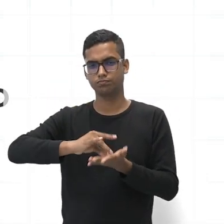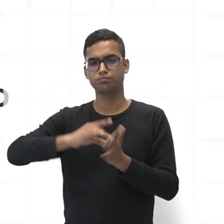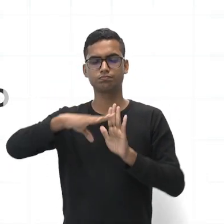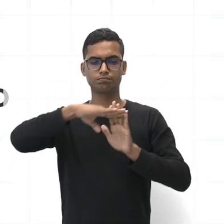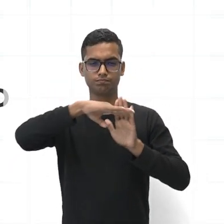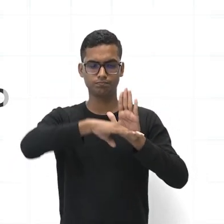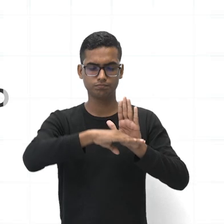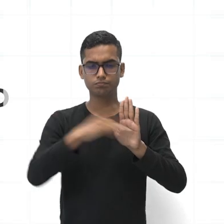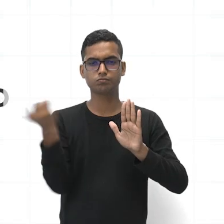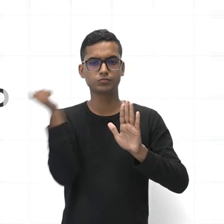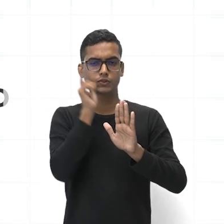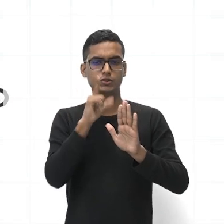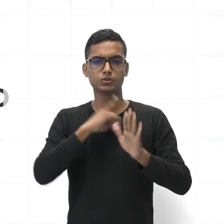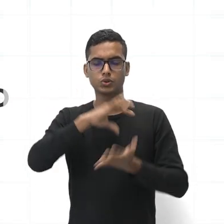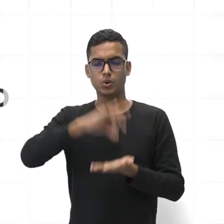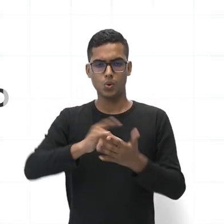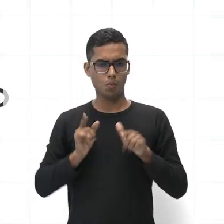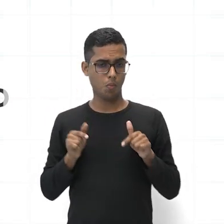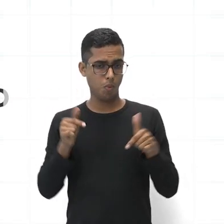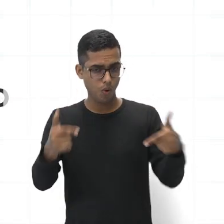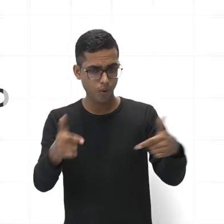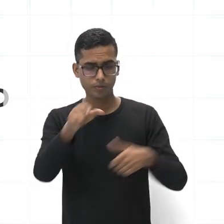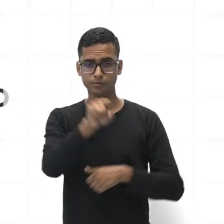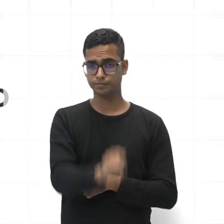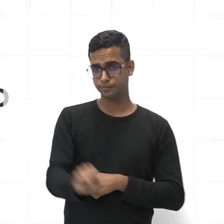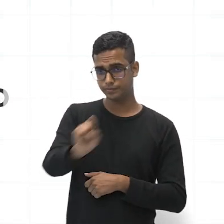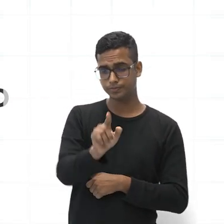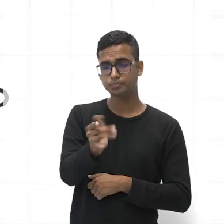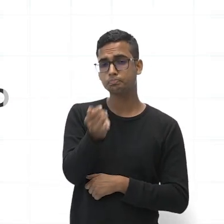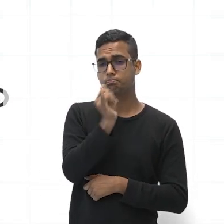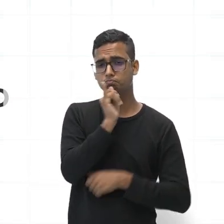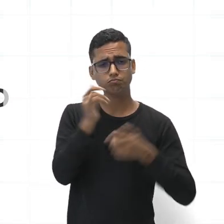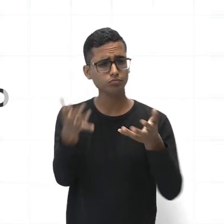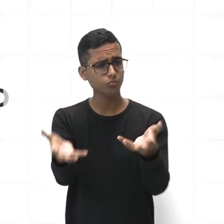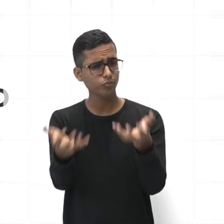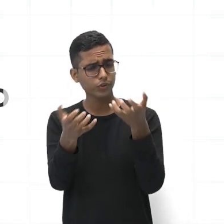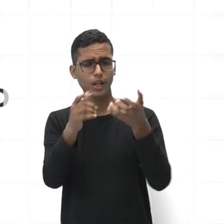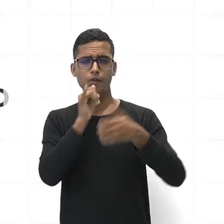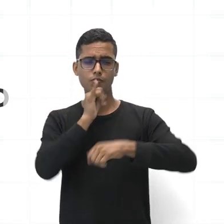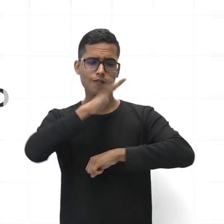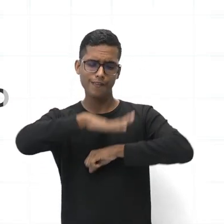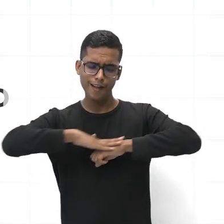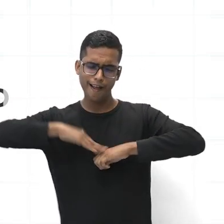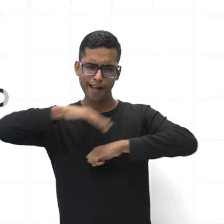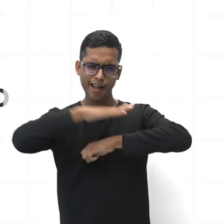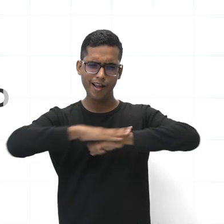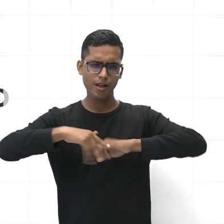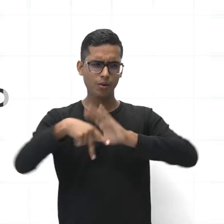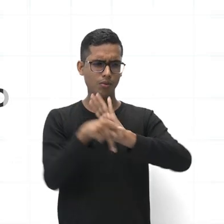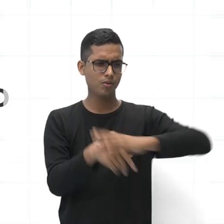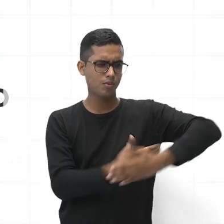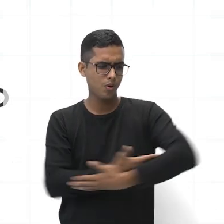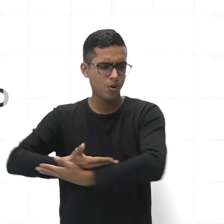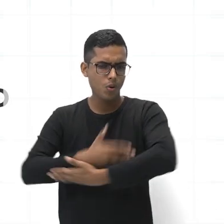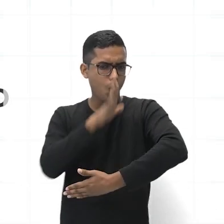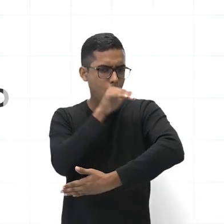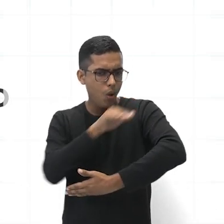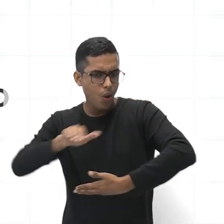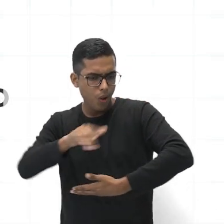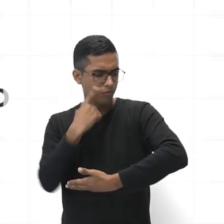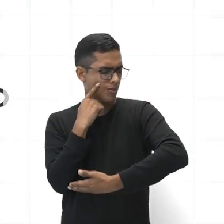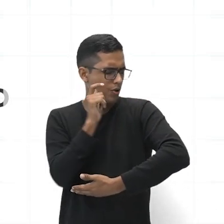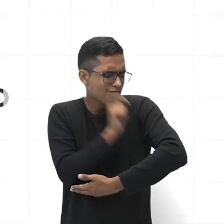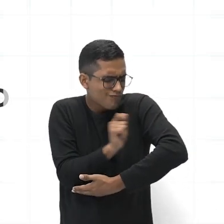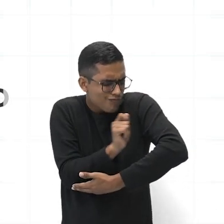outras palavras, o ato de você querer dar um carinho, né, na criança, nesse caso aí desta